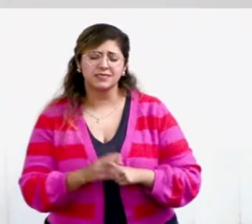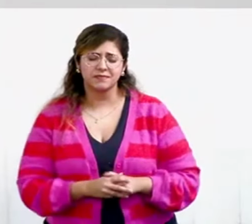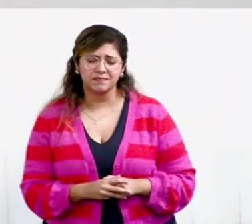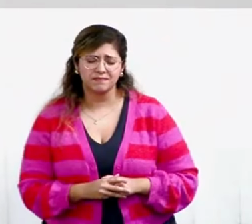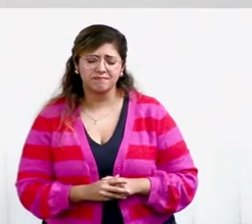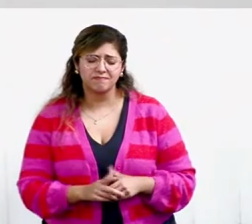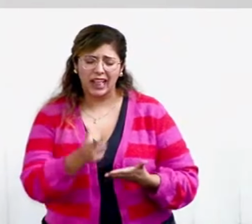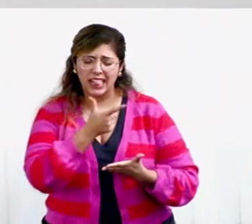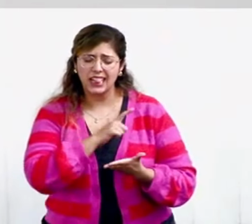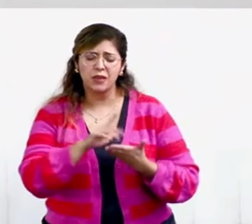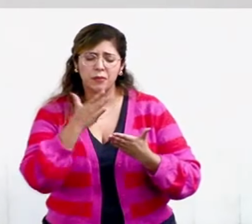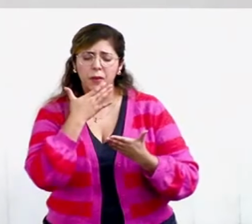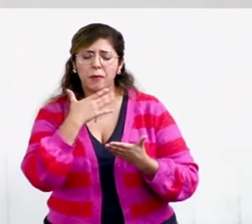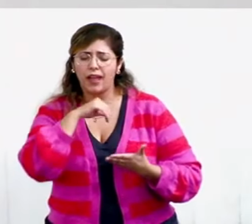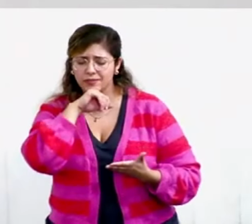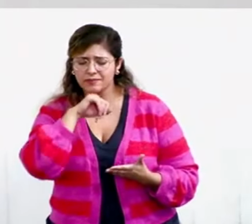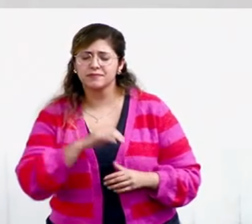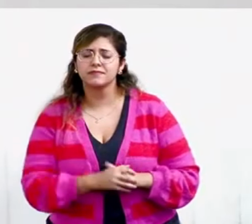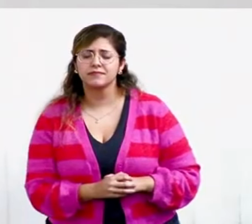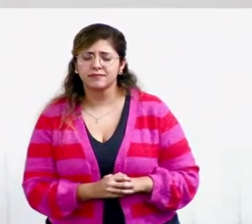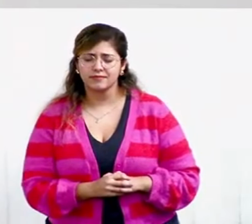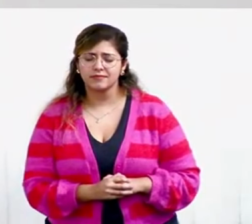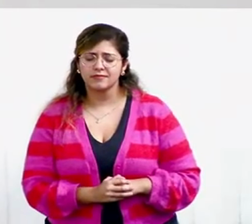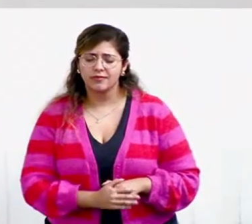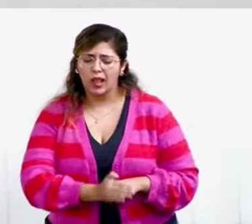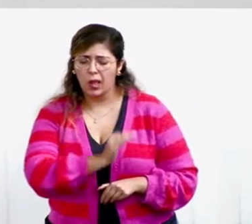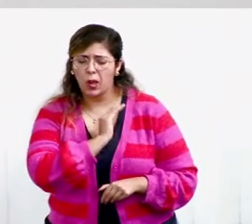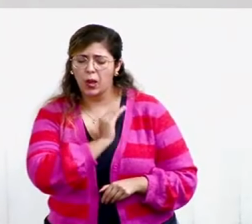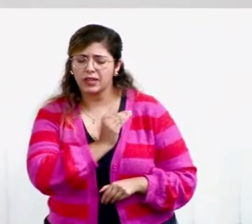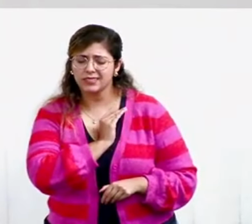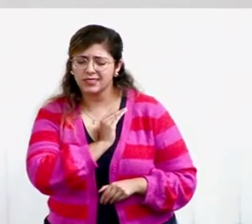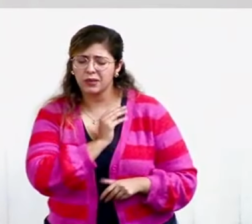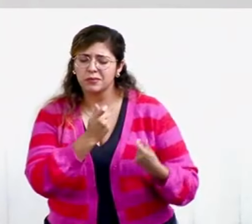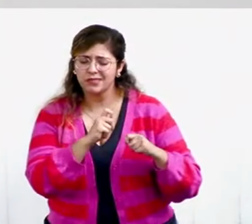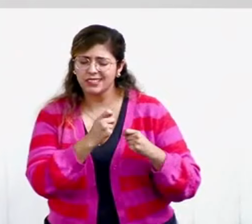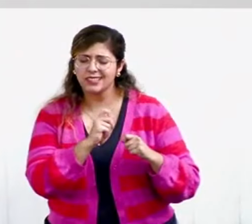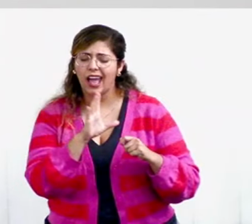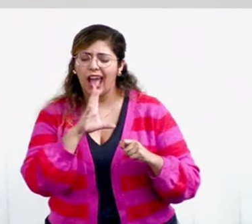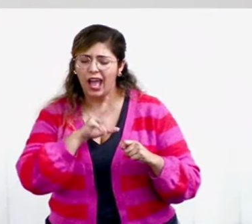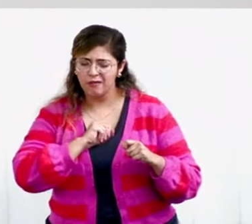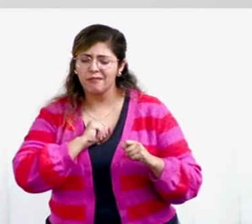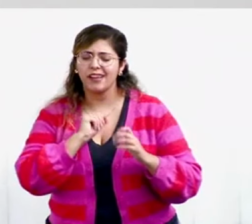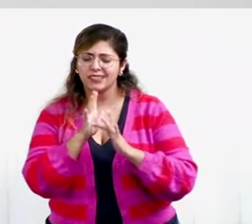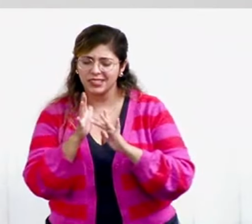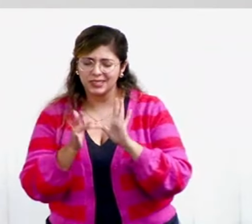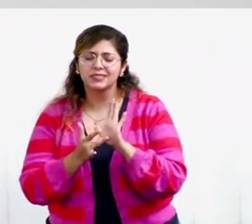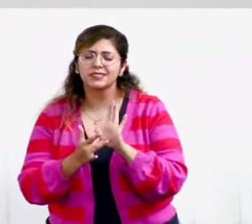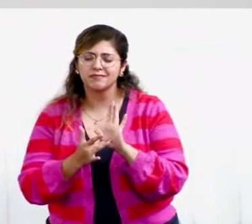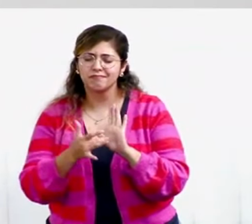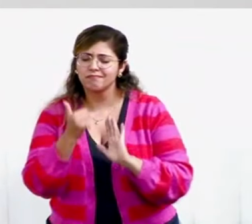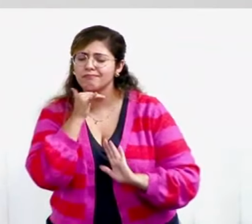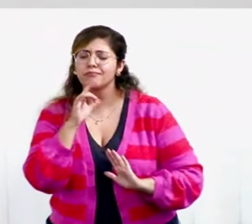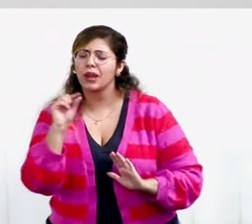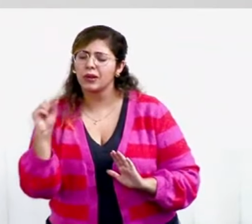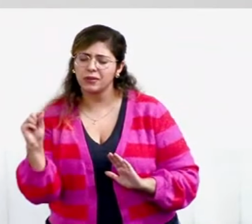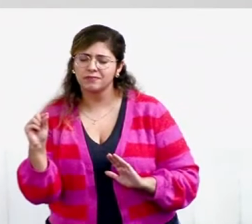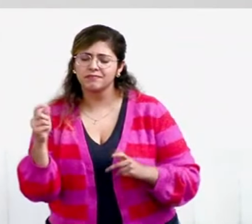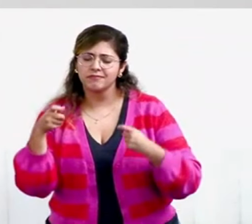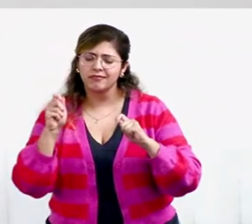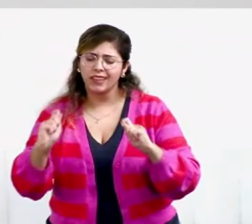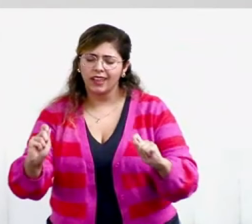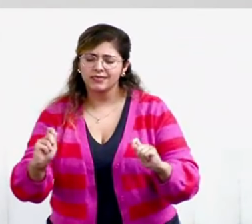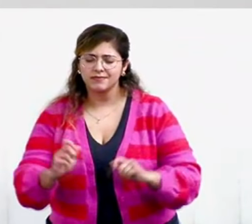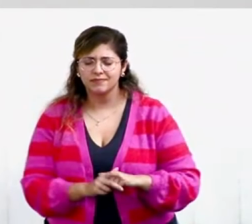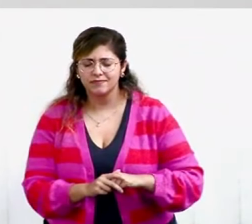meu coração e não o Senhor. Perdão por isso, Deus. Ajuda a amar mais a